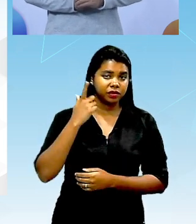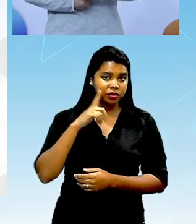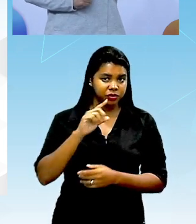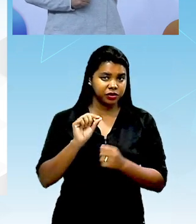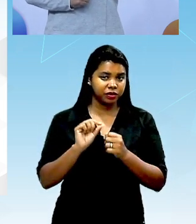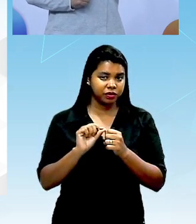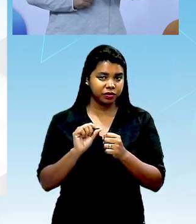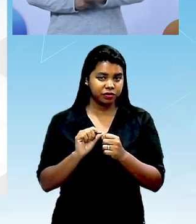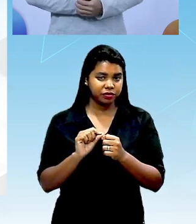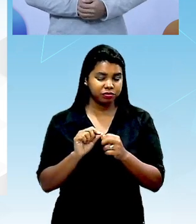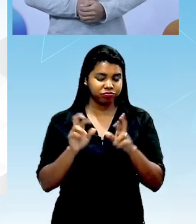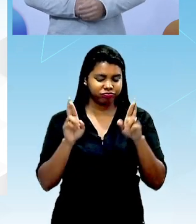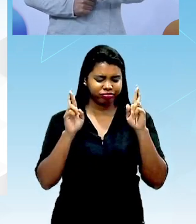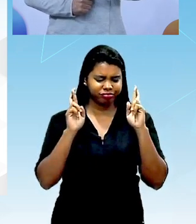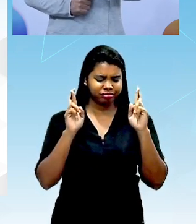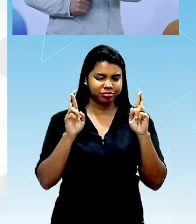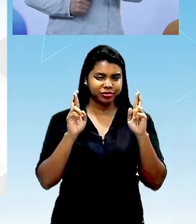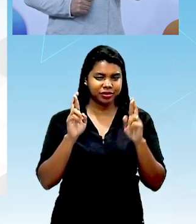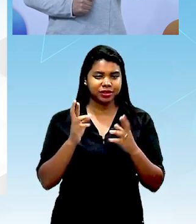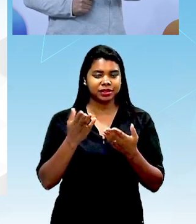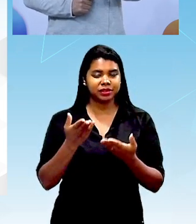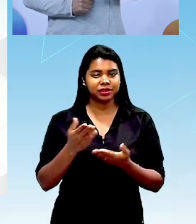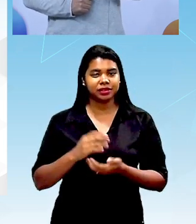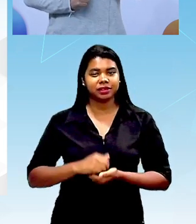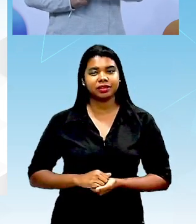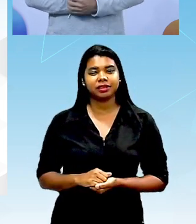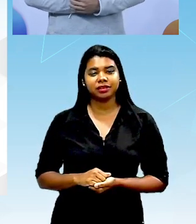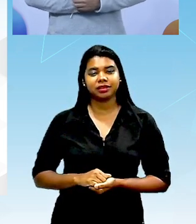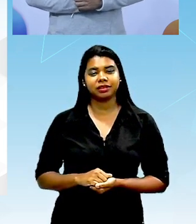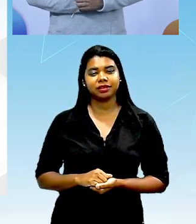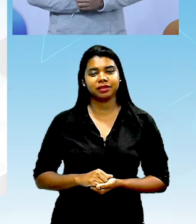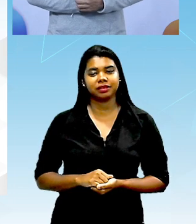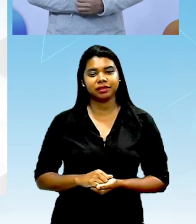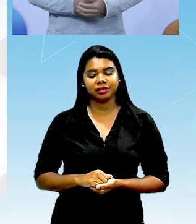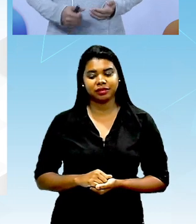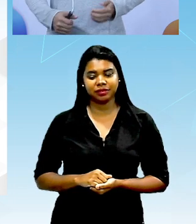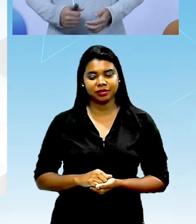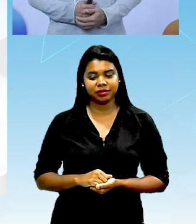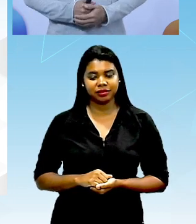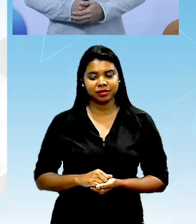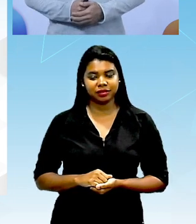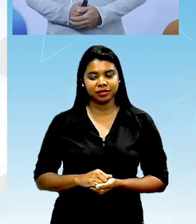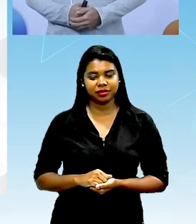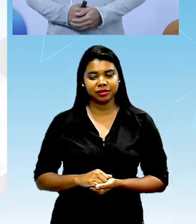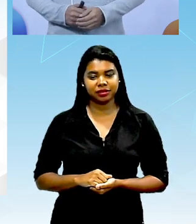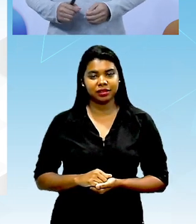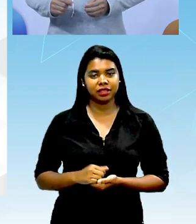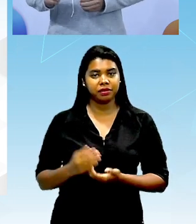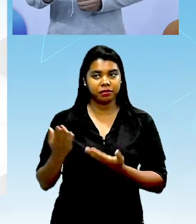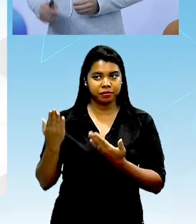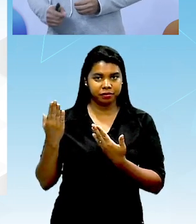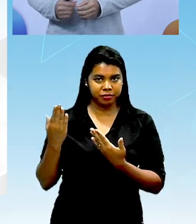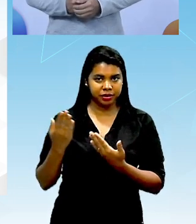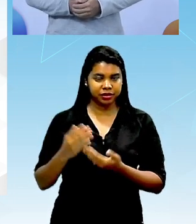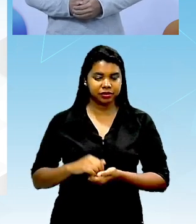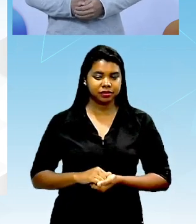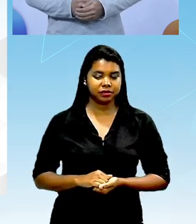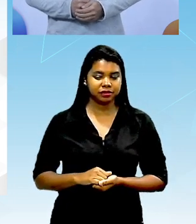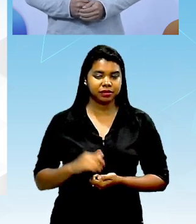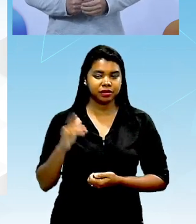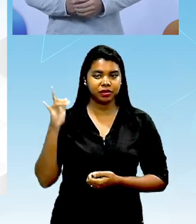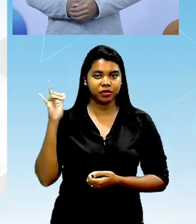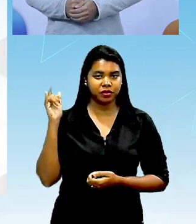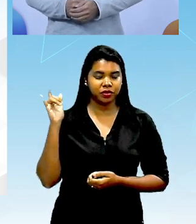estou torcendo para você, você é capaz. Você consegue, eu estou apostando nisso. Manda para a gente no nosso